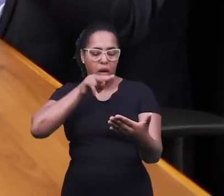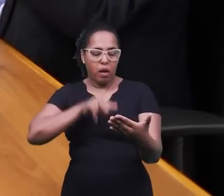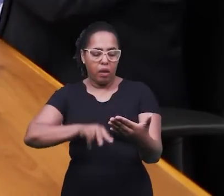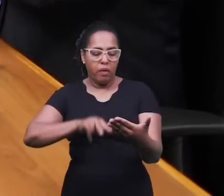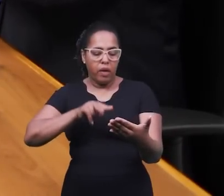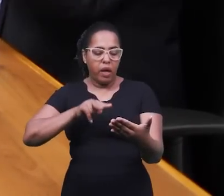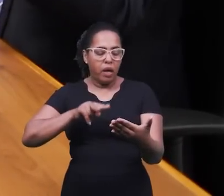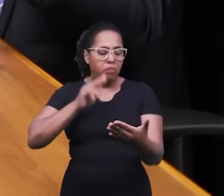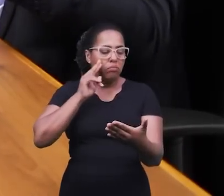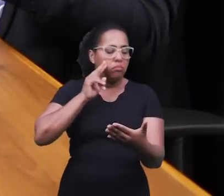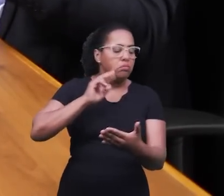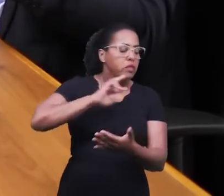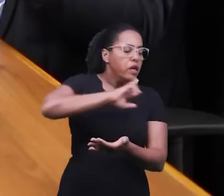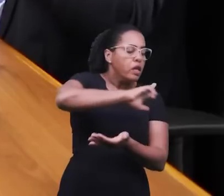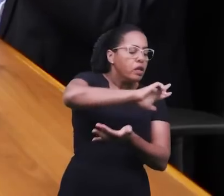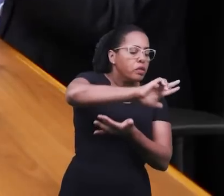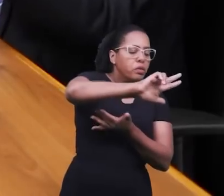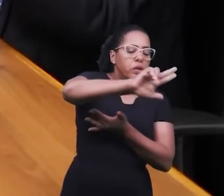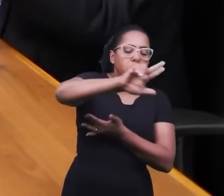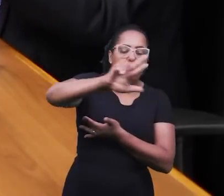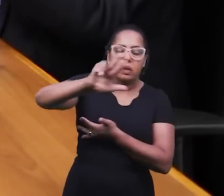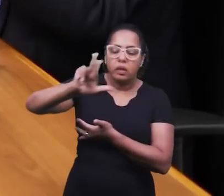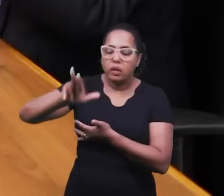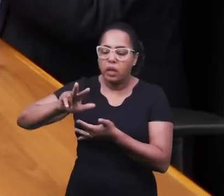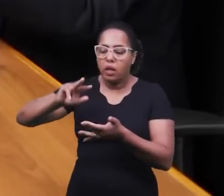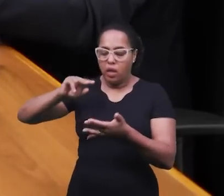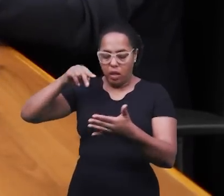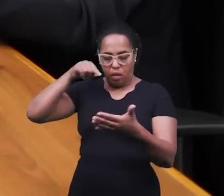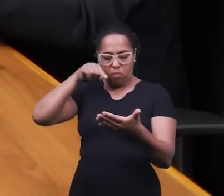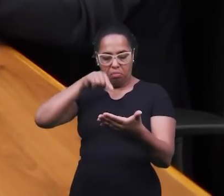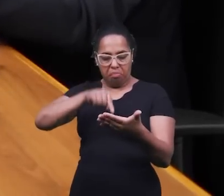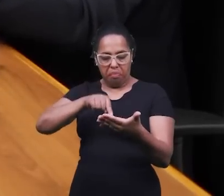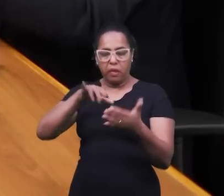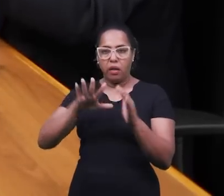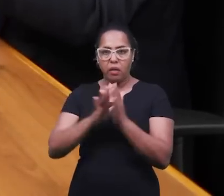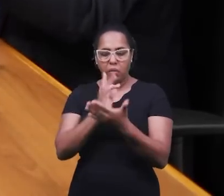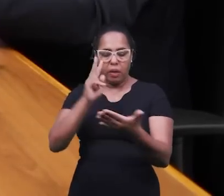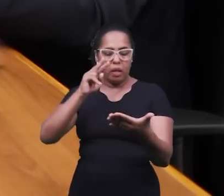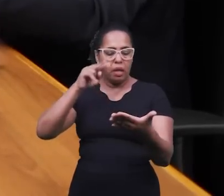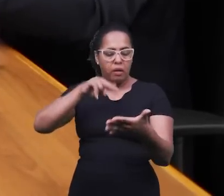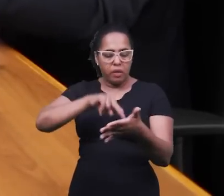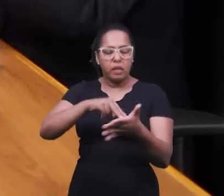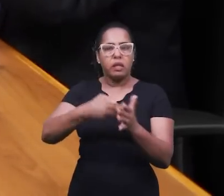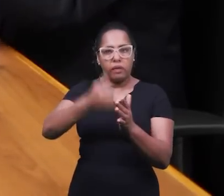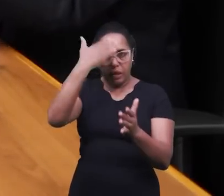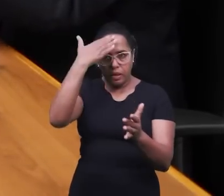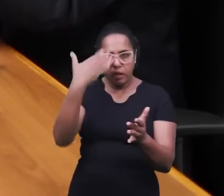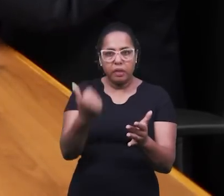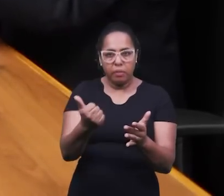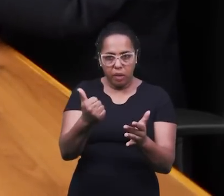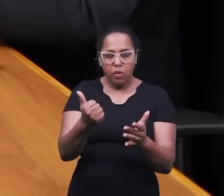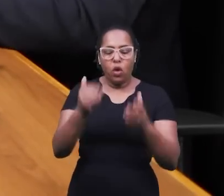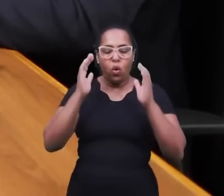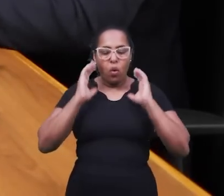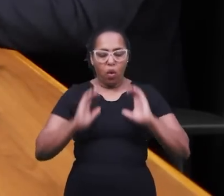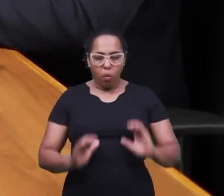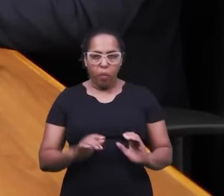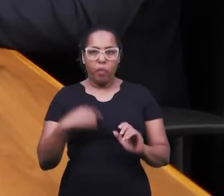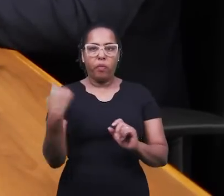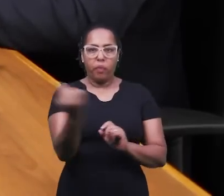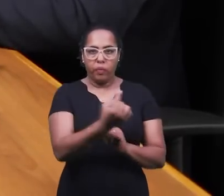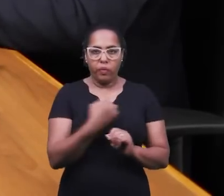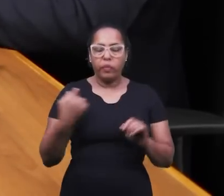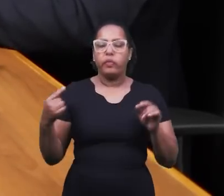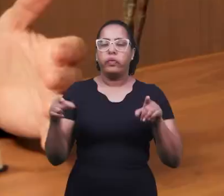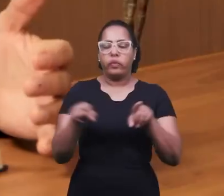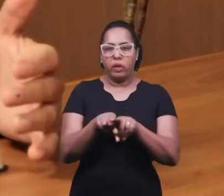Então, a pergunta é para aqueles que nos assistem, a importância de conhecer